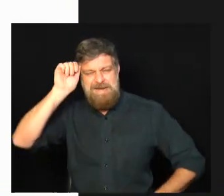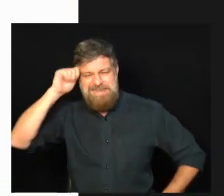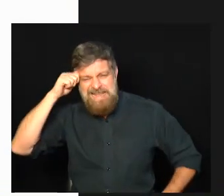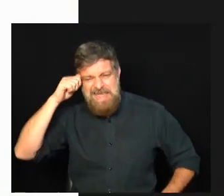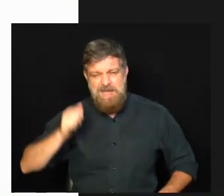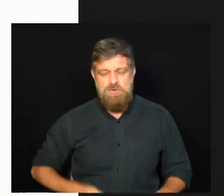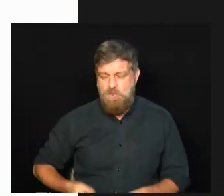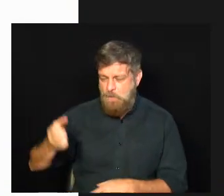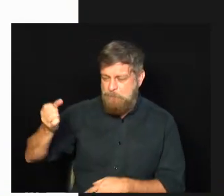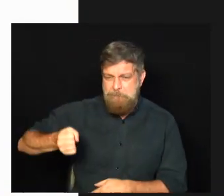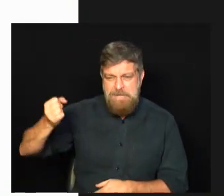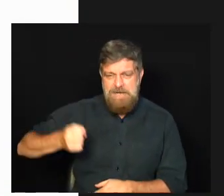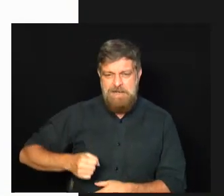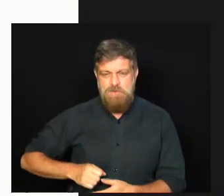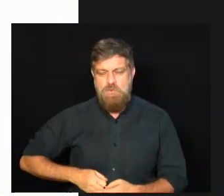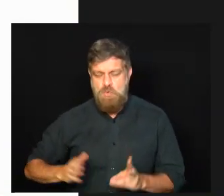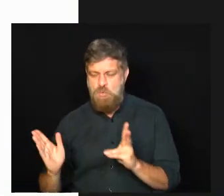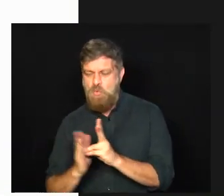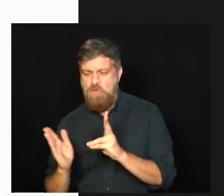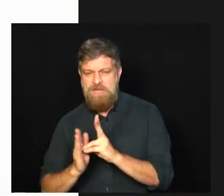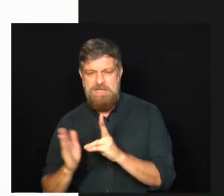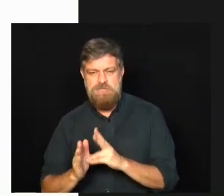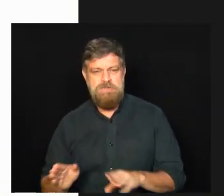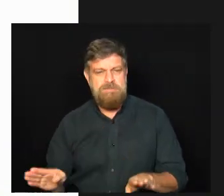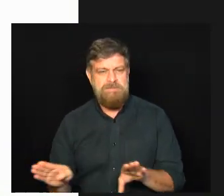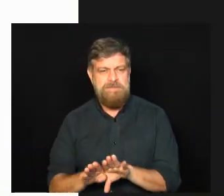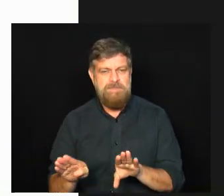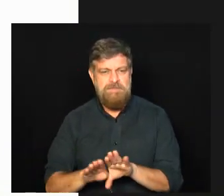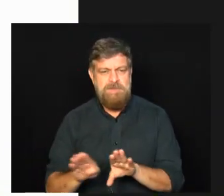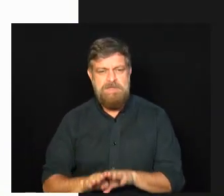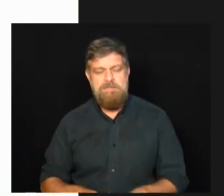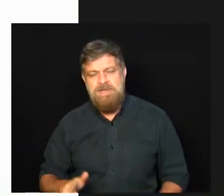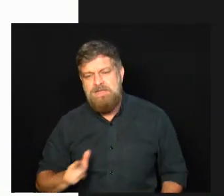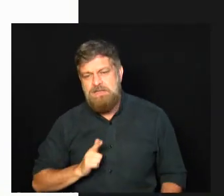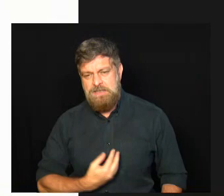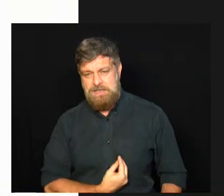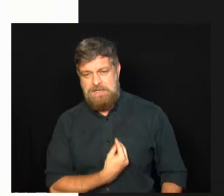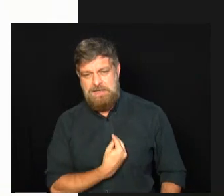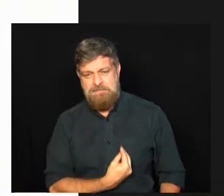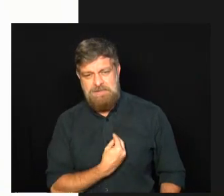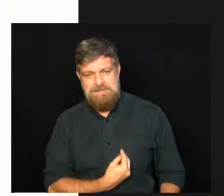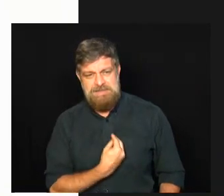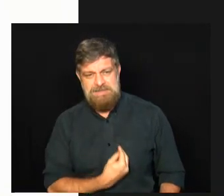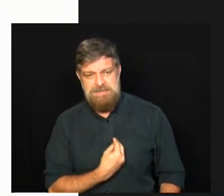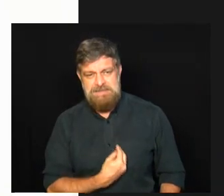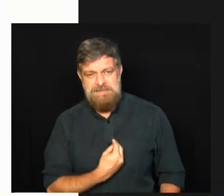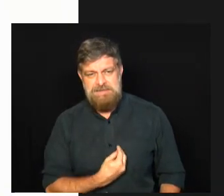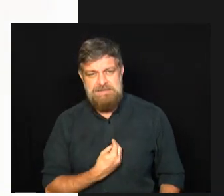o branco, o índio, o bem